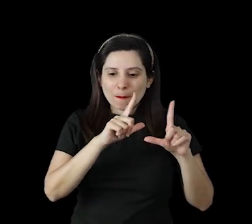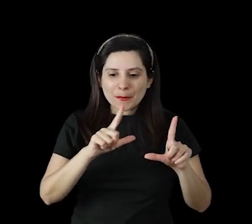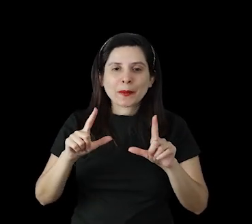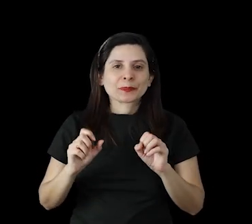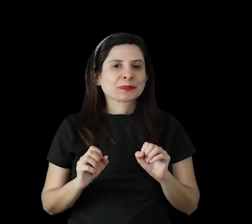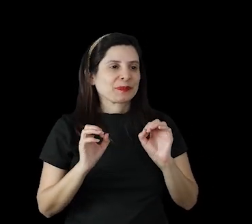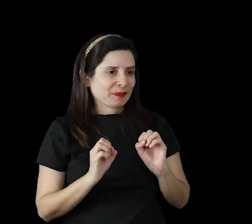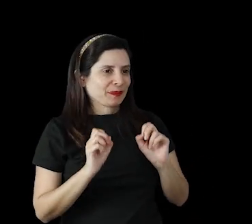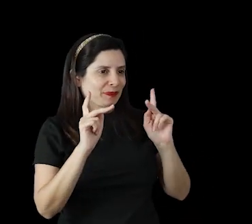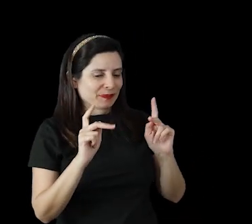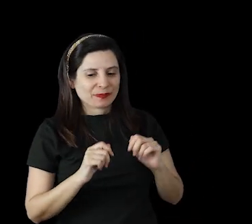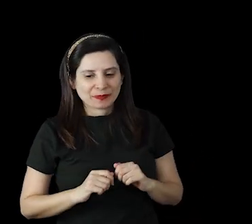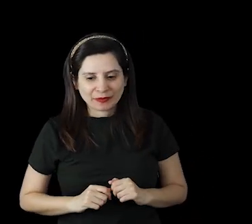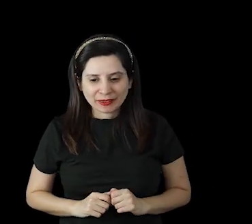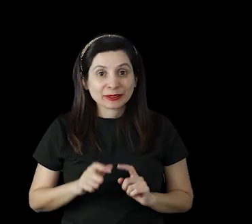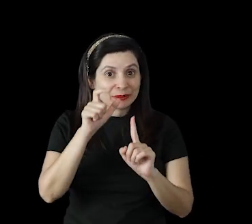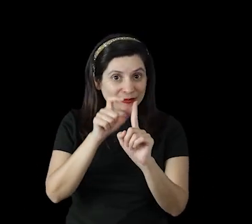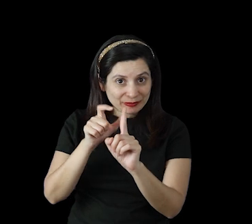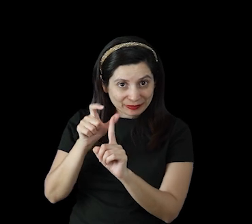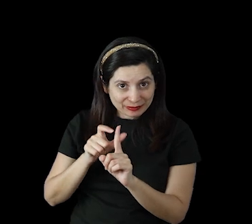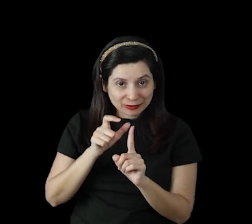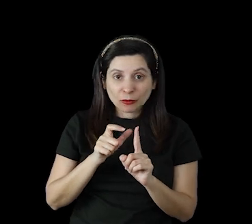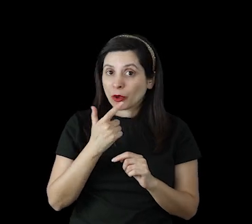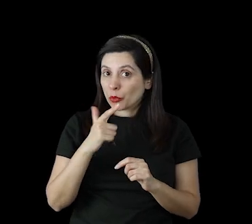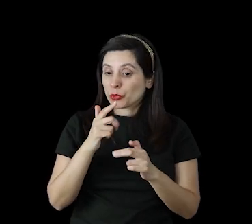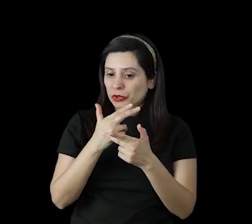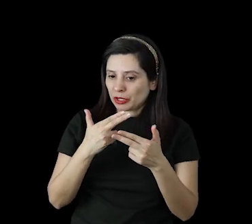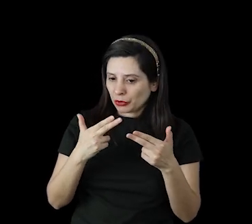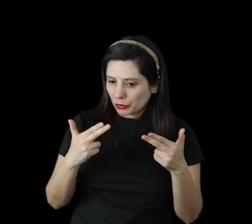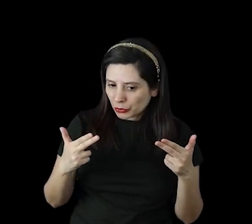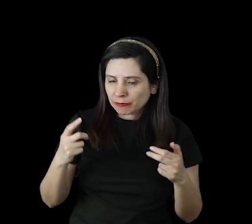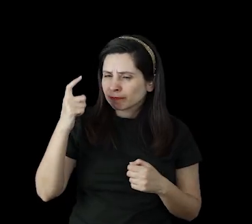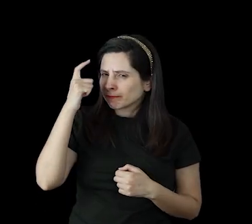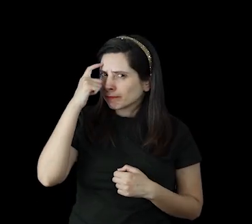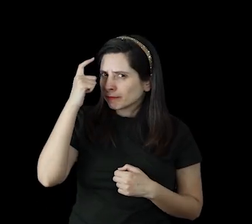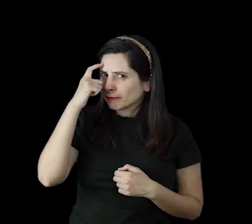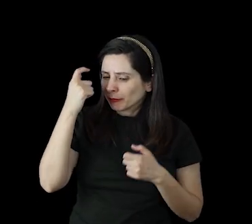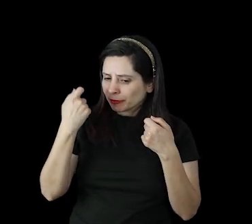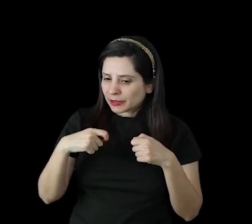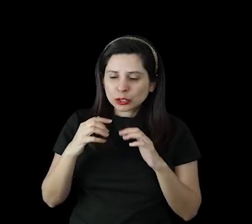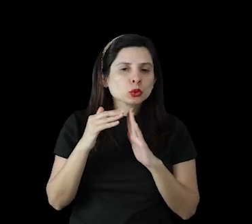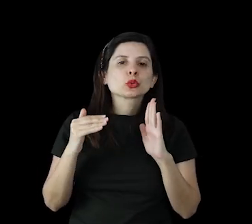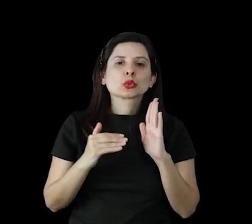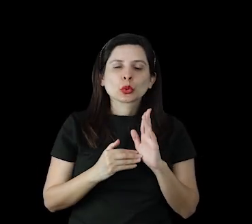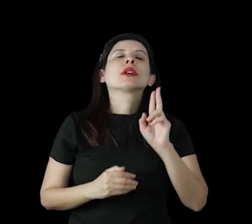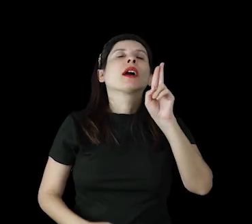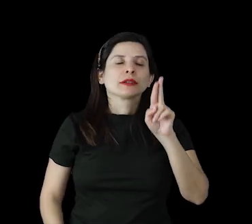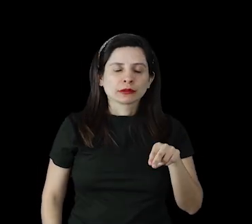Tá. Sobre os personagens, há uma outra coisa é que a gente sempre tem que pensar que todos têm razão.